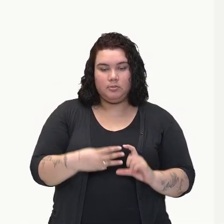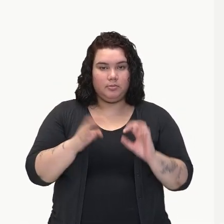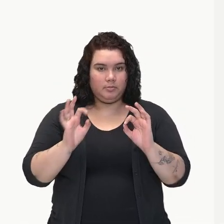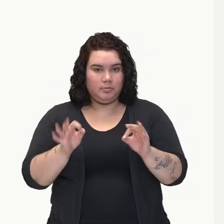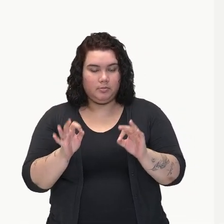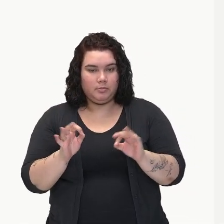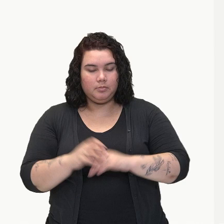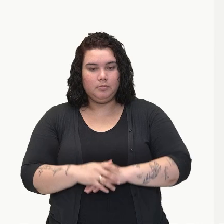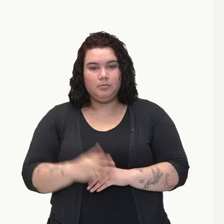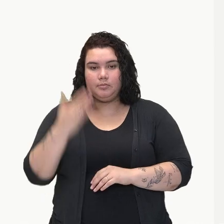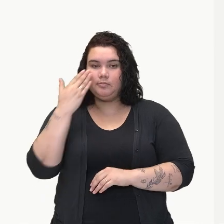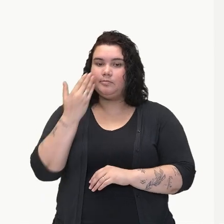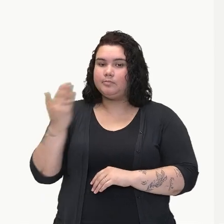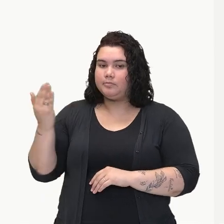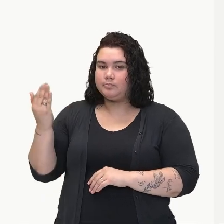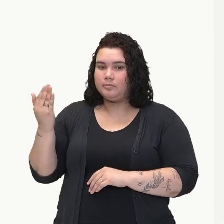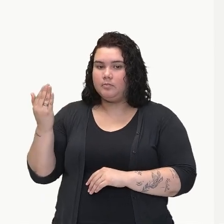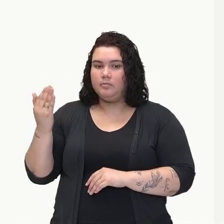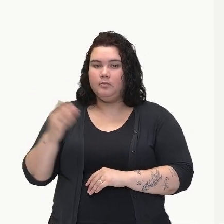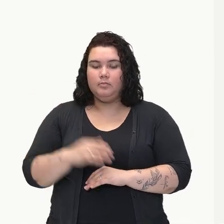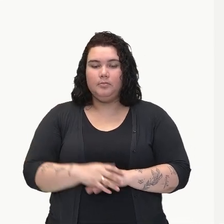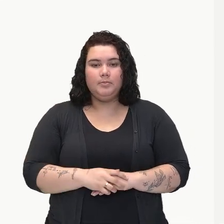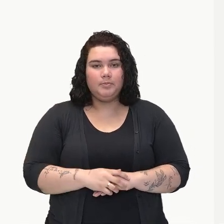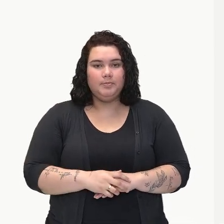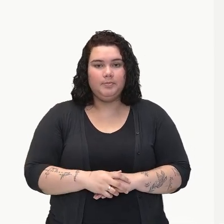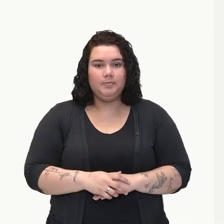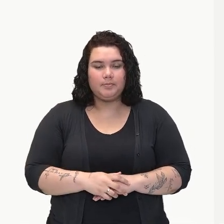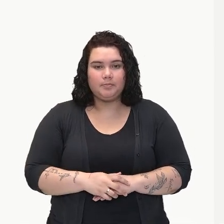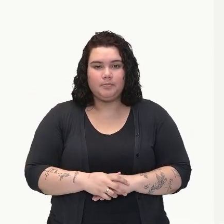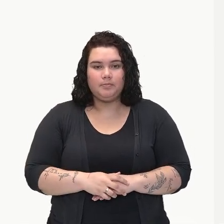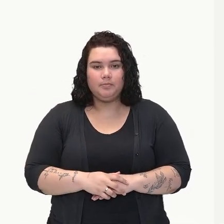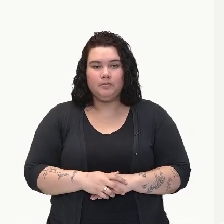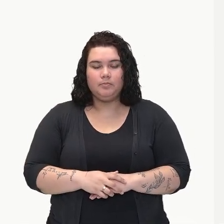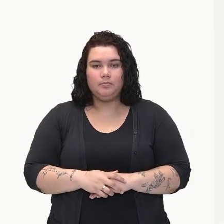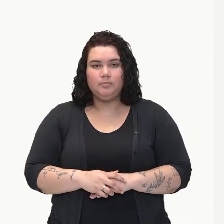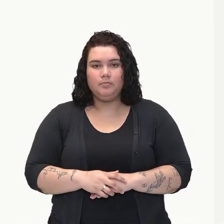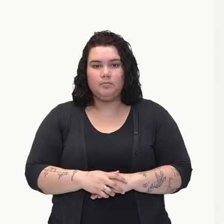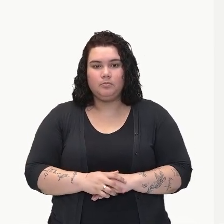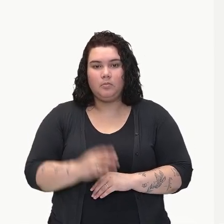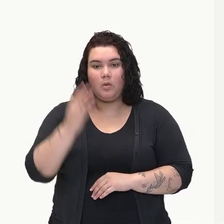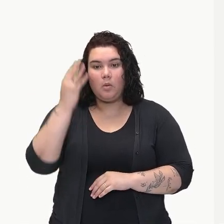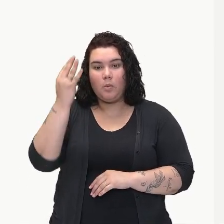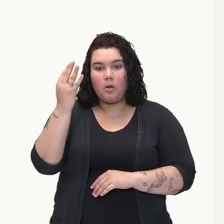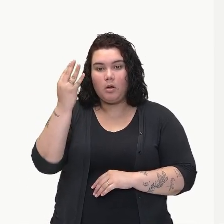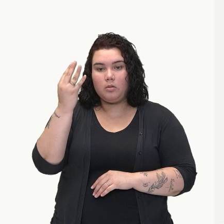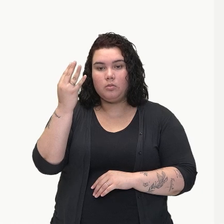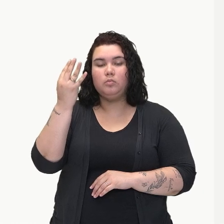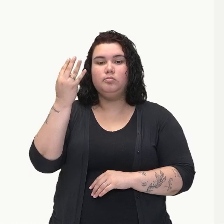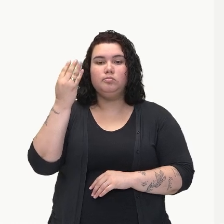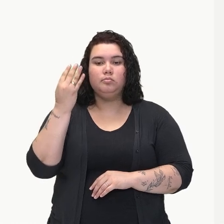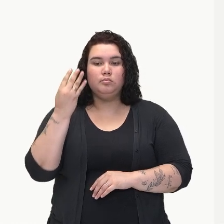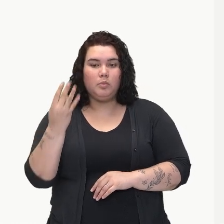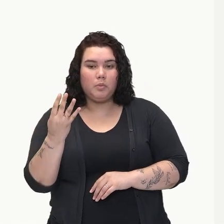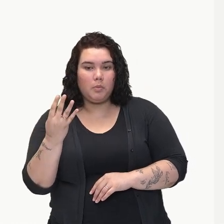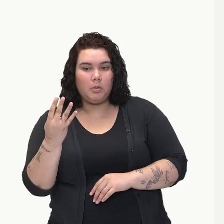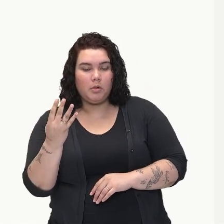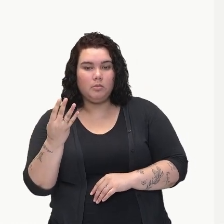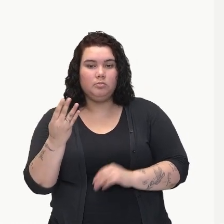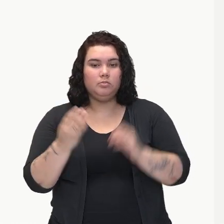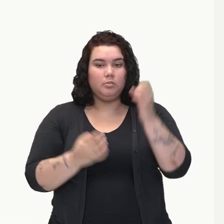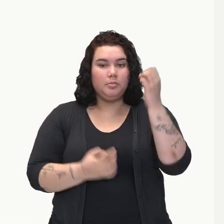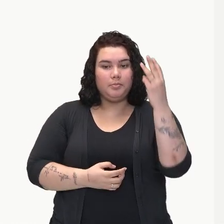aqui. 4, 4, 3, 3. 4 versos na primeira estrofe, 4 na